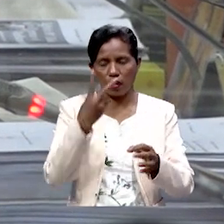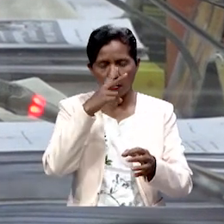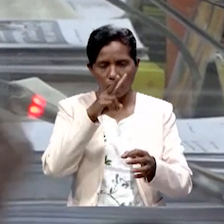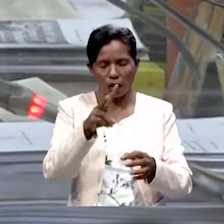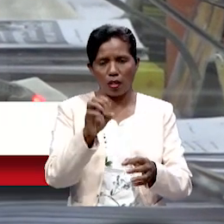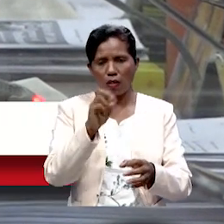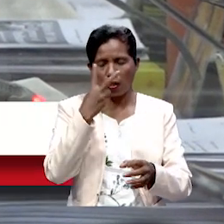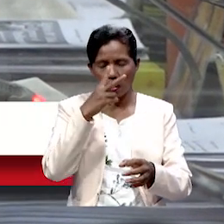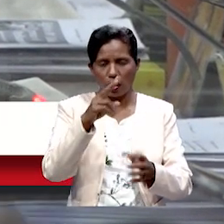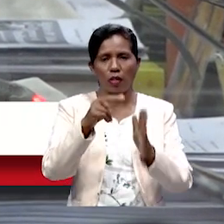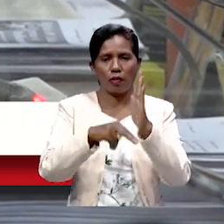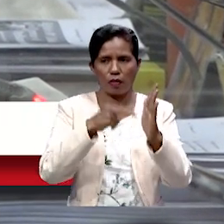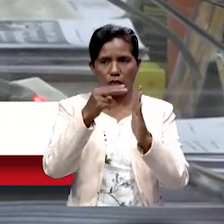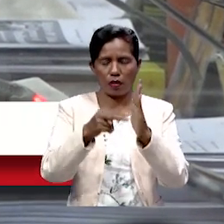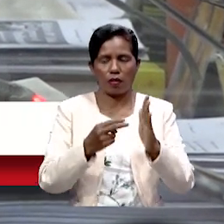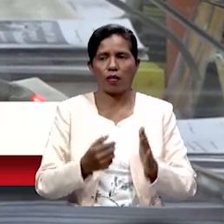as notícias